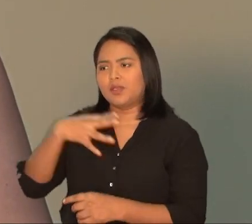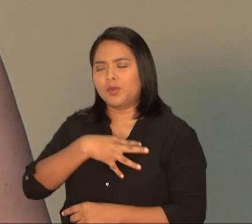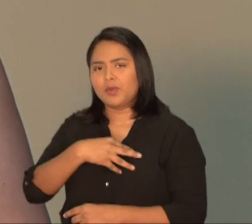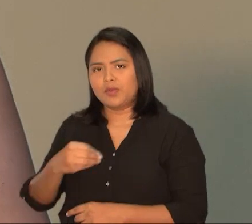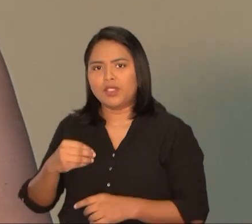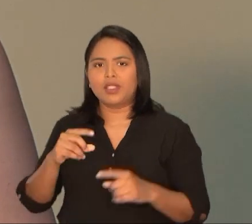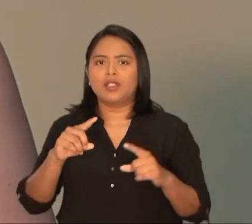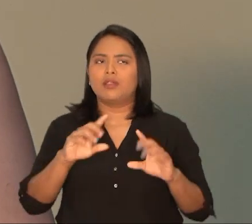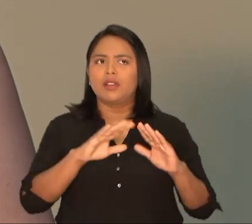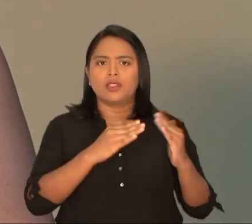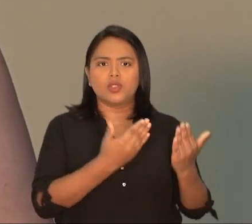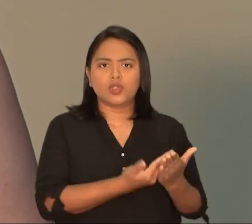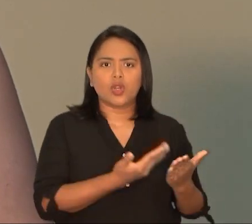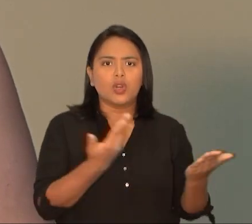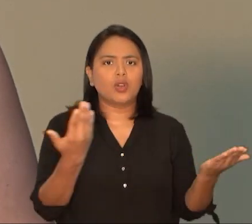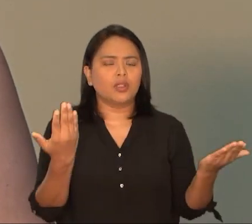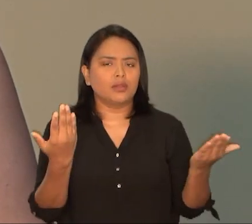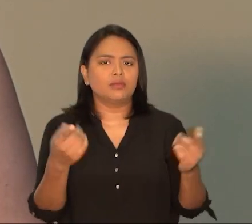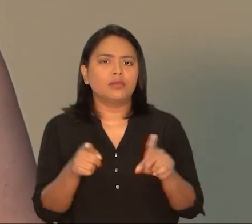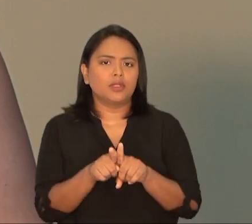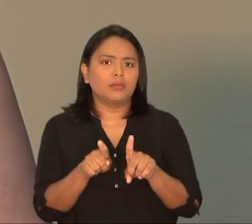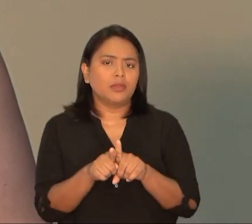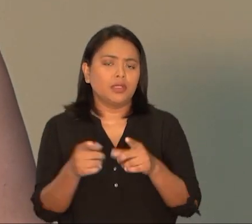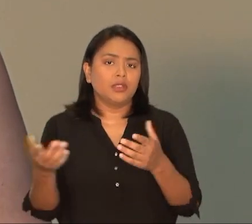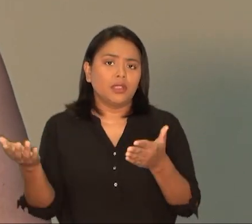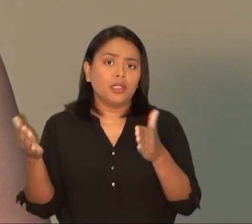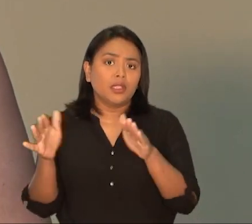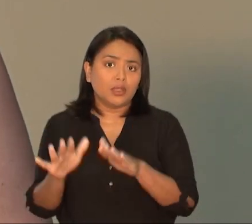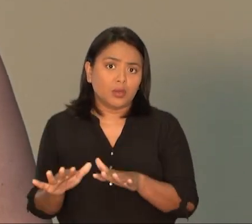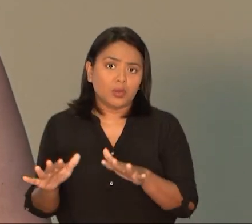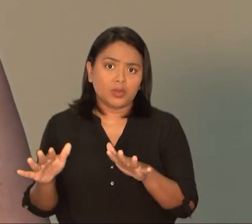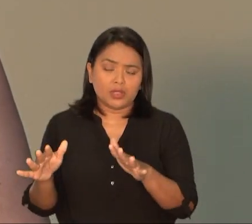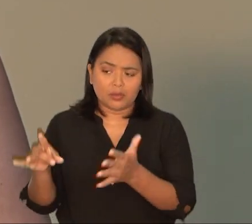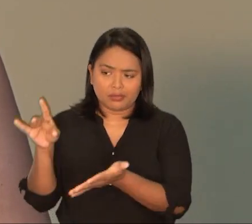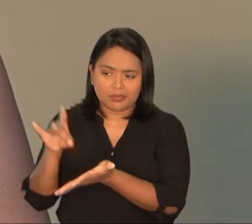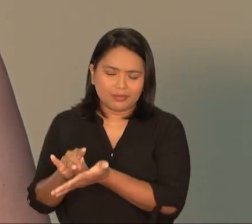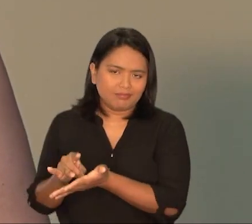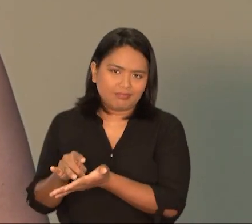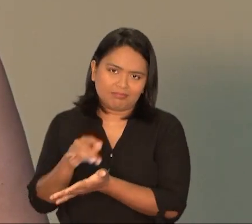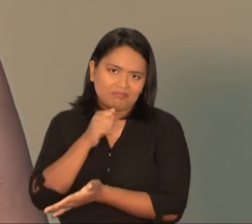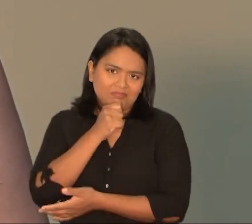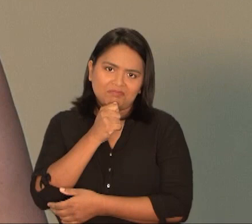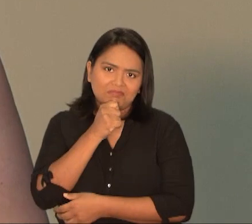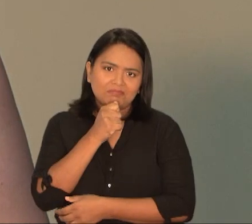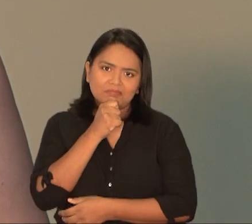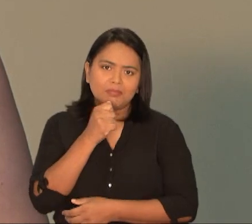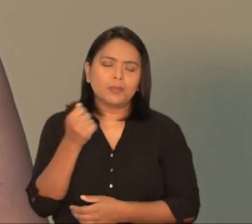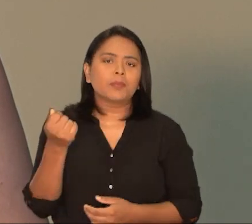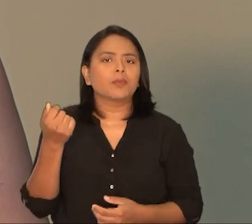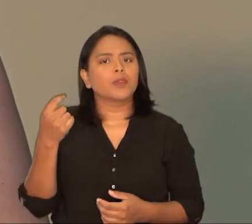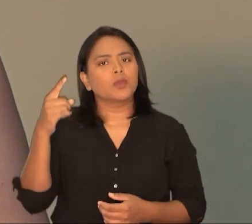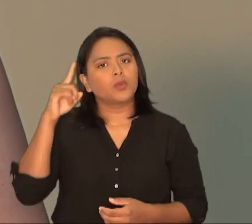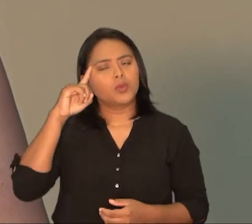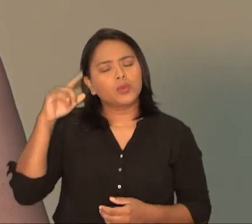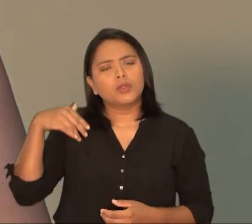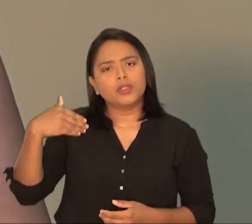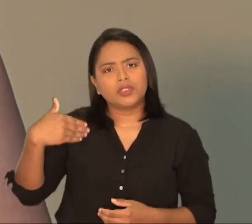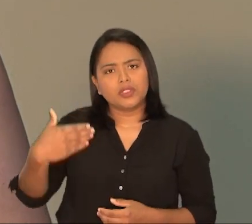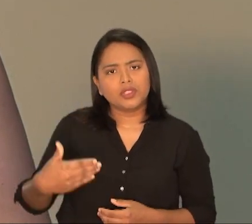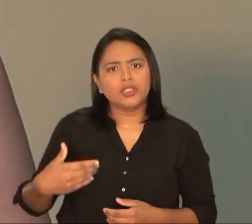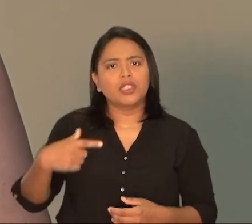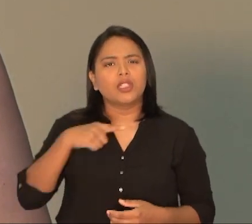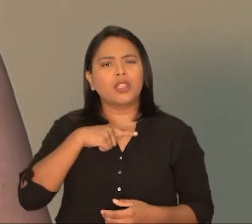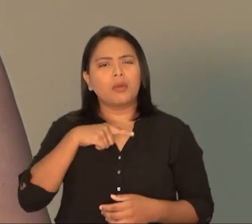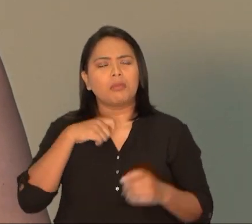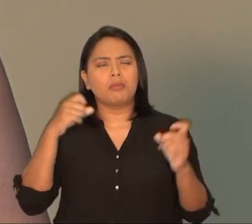saúde que não pensa nos nossos filhos. A inclusão, ela ainda não aconteceu de fato. Então, no dia a dia, a gente enfrenta